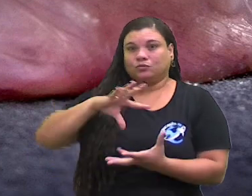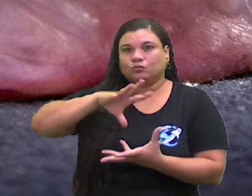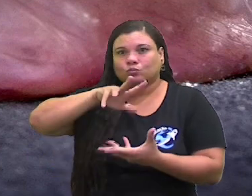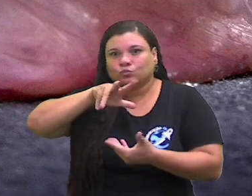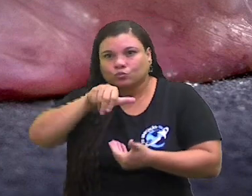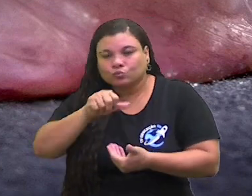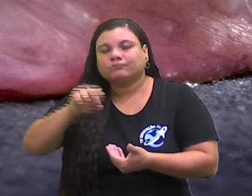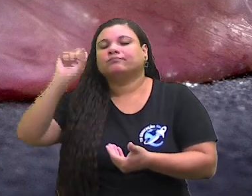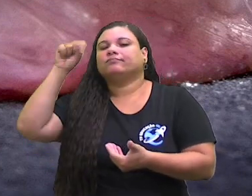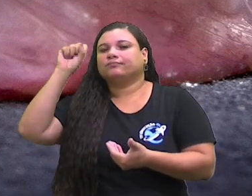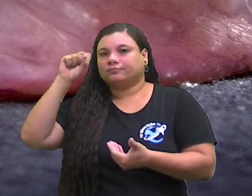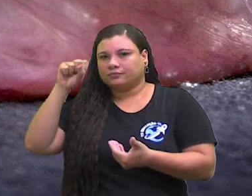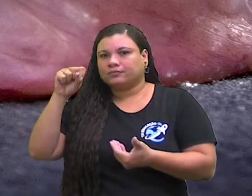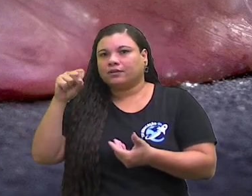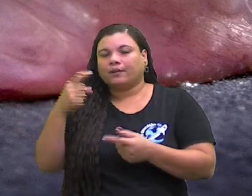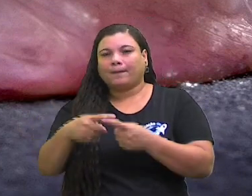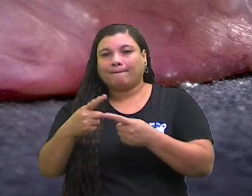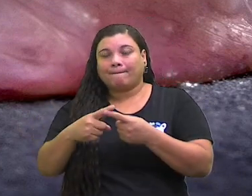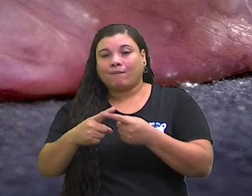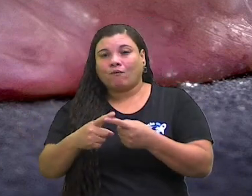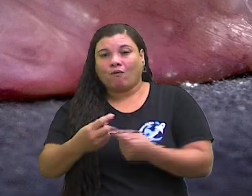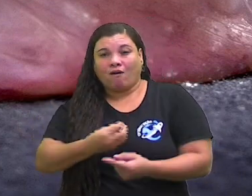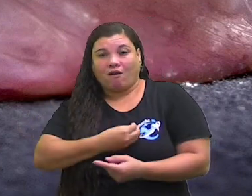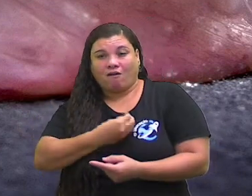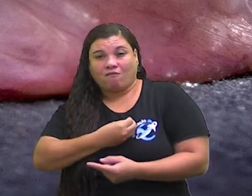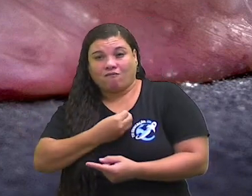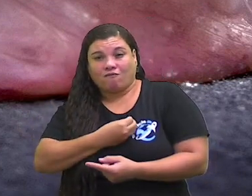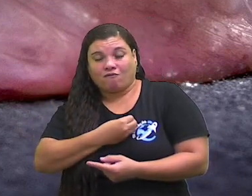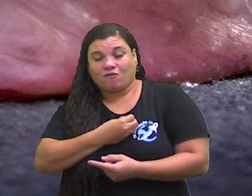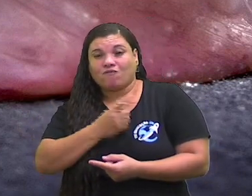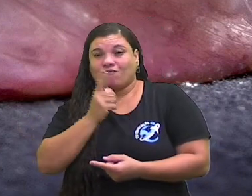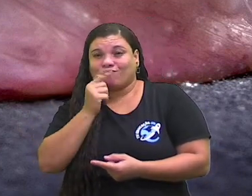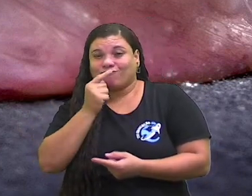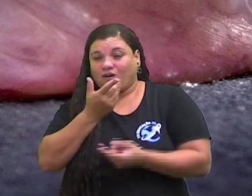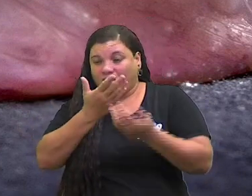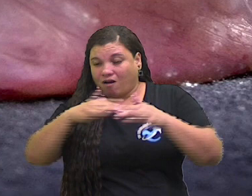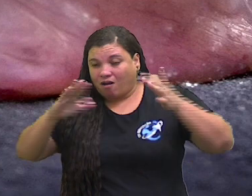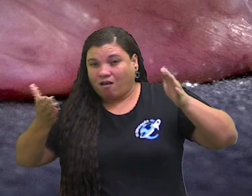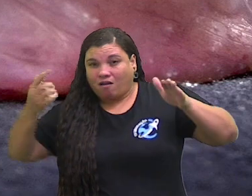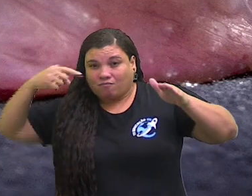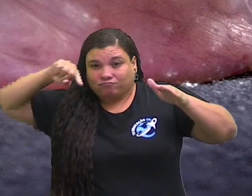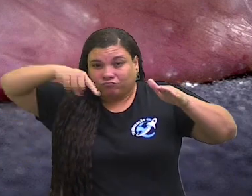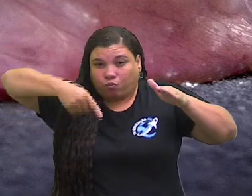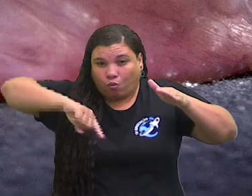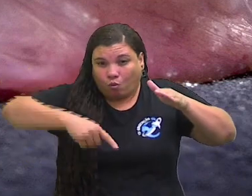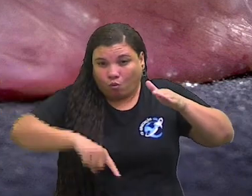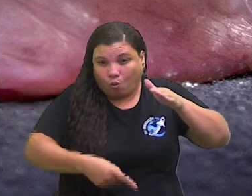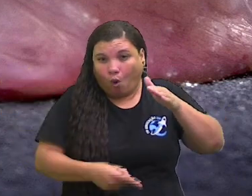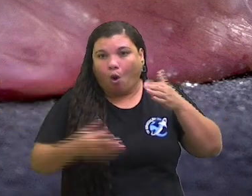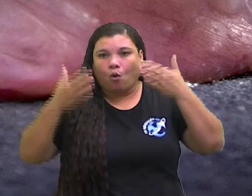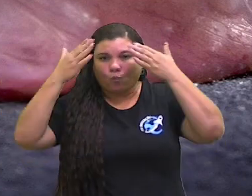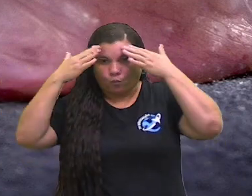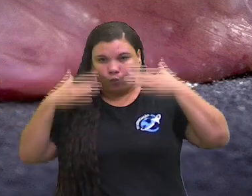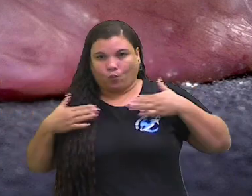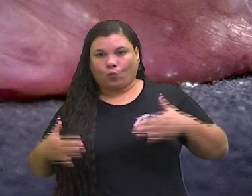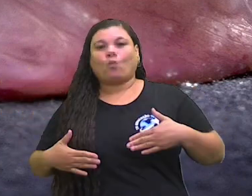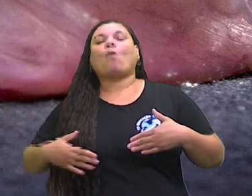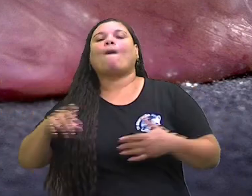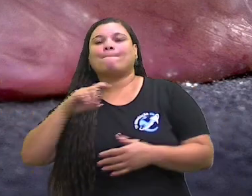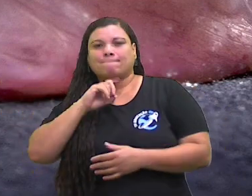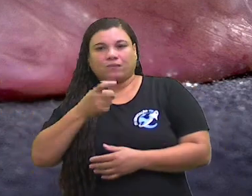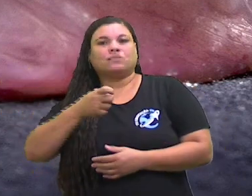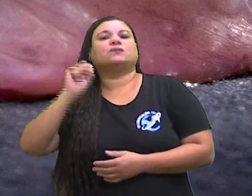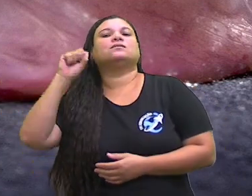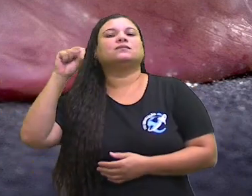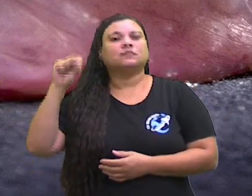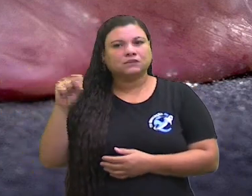mais profundas dos oceanos, justamente porque sua forma física permite isso. Podemos considerar que sua massa corpórea